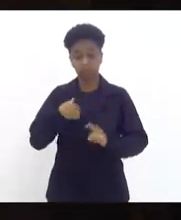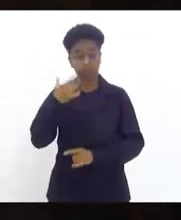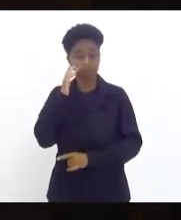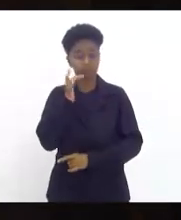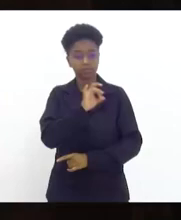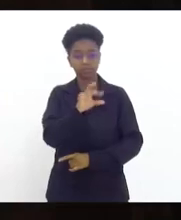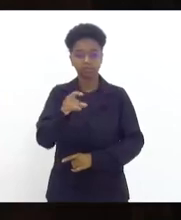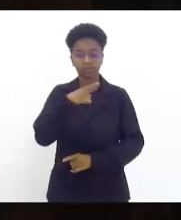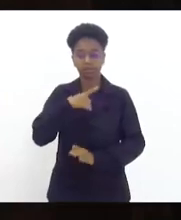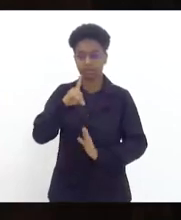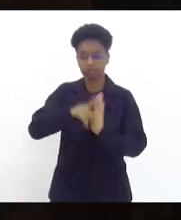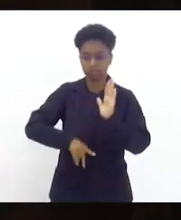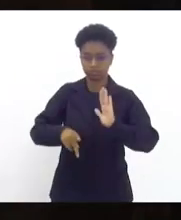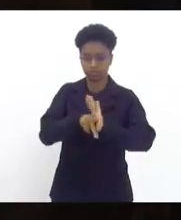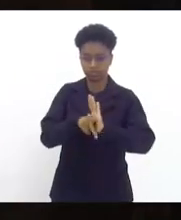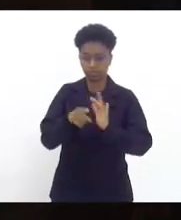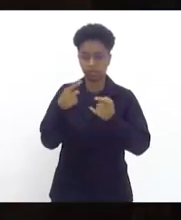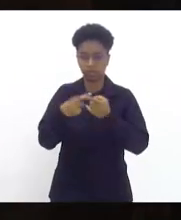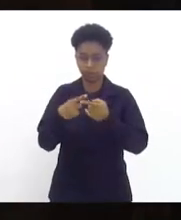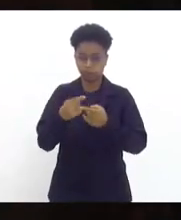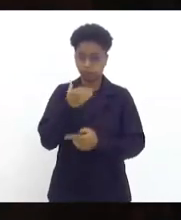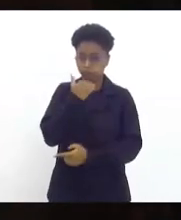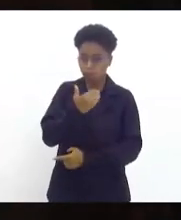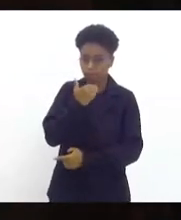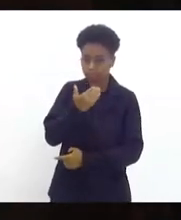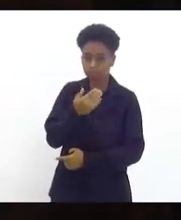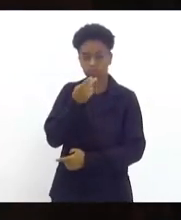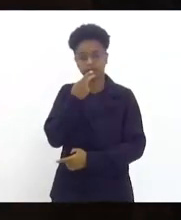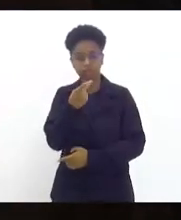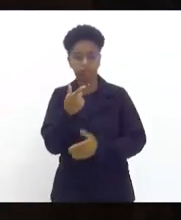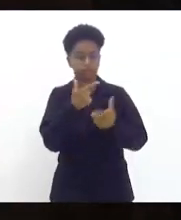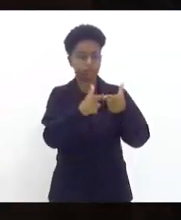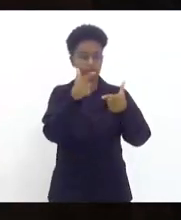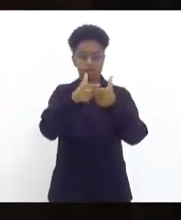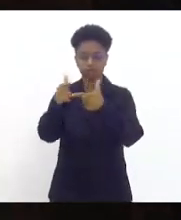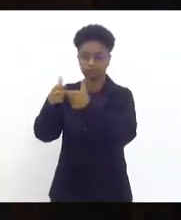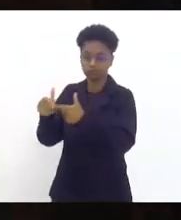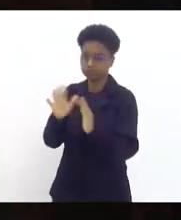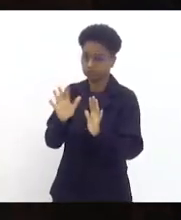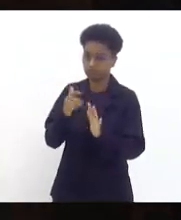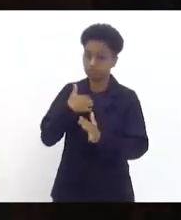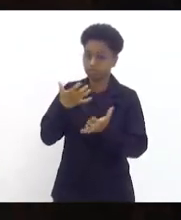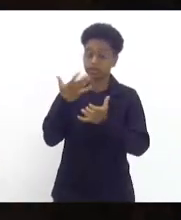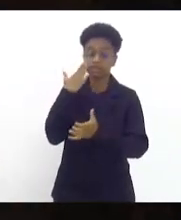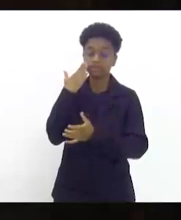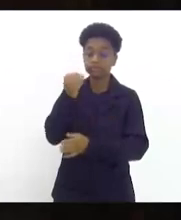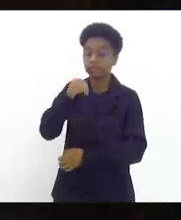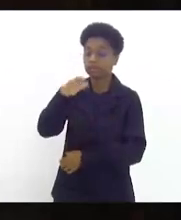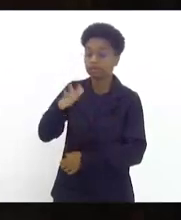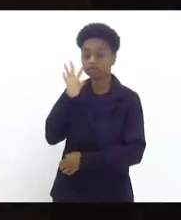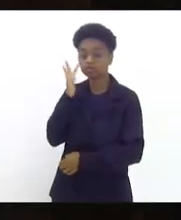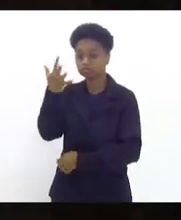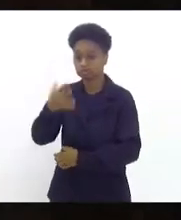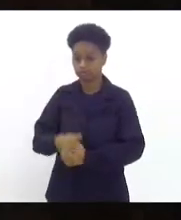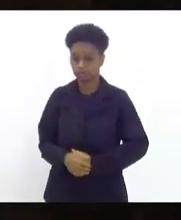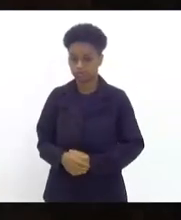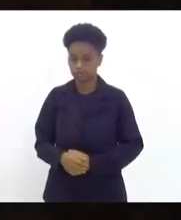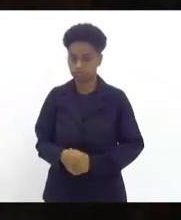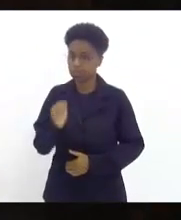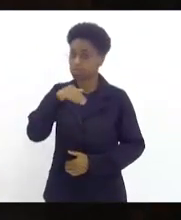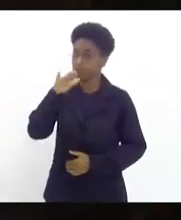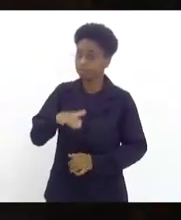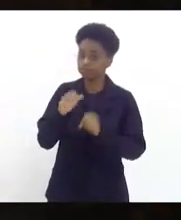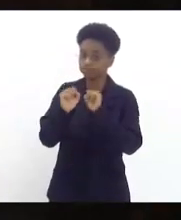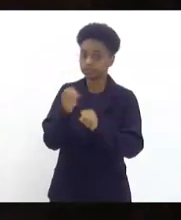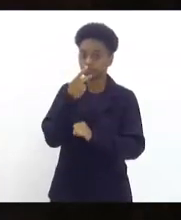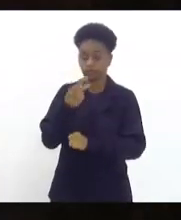seu direito porque não adianta ficar aqui falando sobre os problemas eu quero saber quem pode trazer a solução quem é que pode